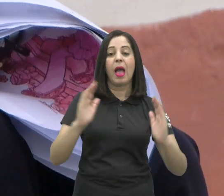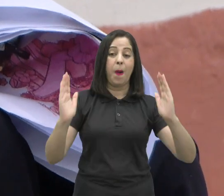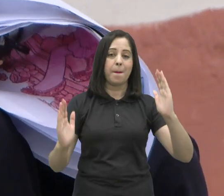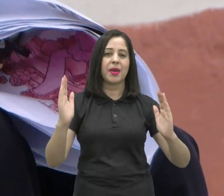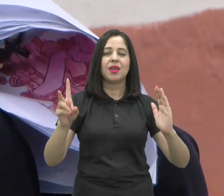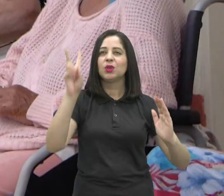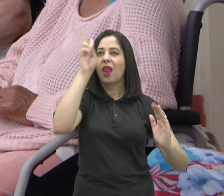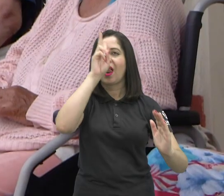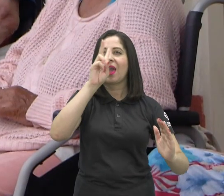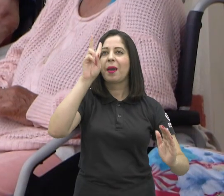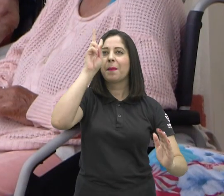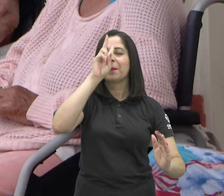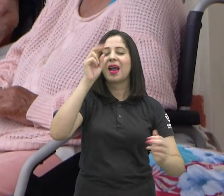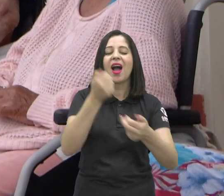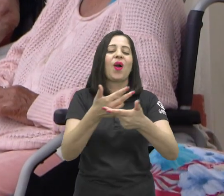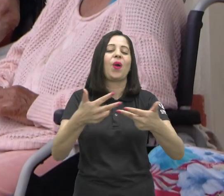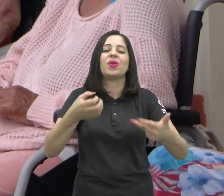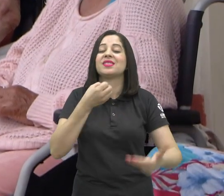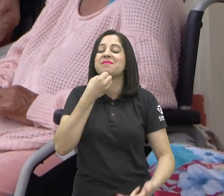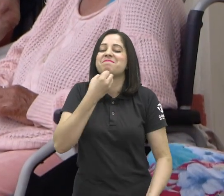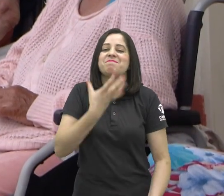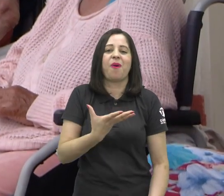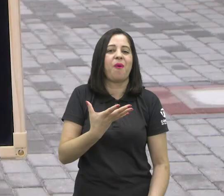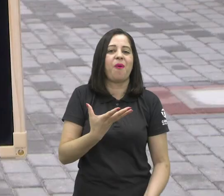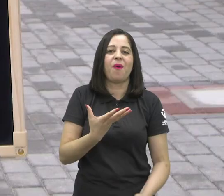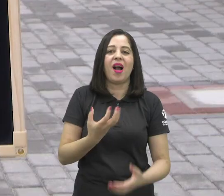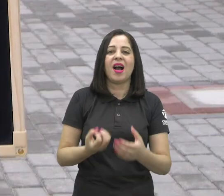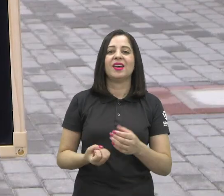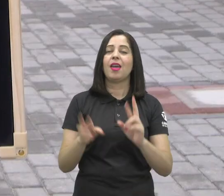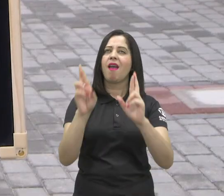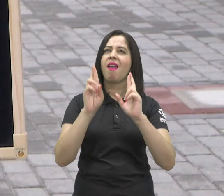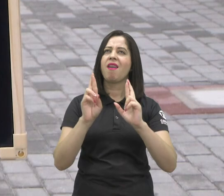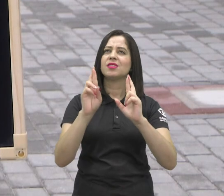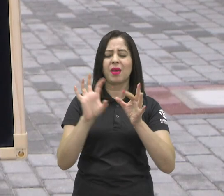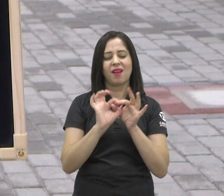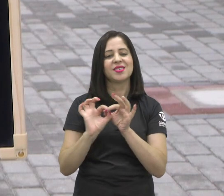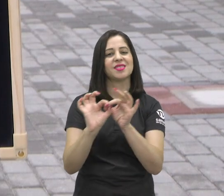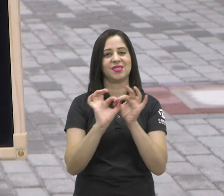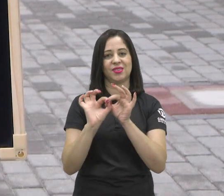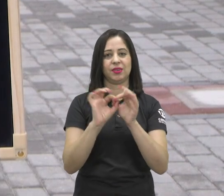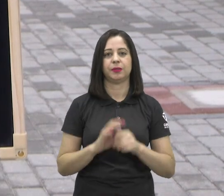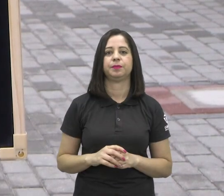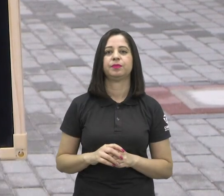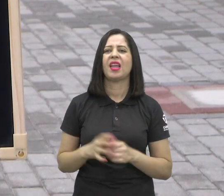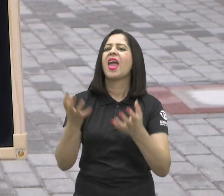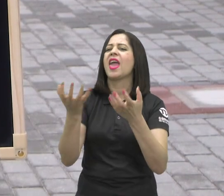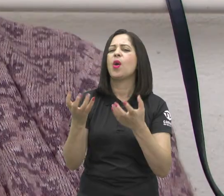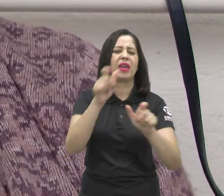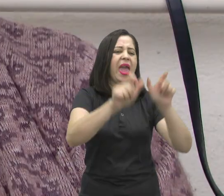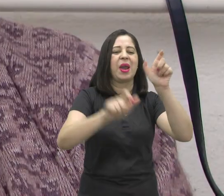presente material. É época de recordar bons momentos e criar novas memórias de esperança e